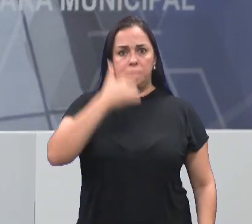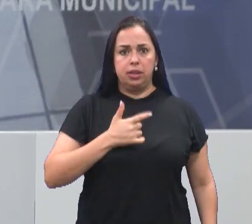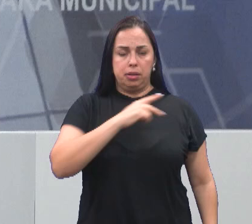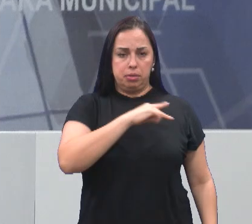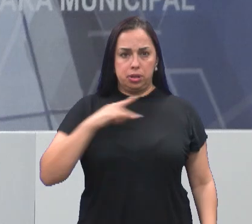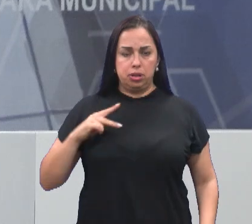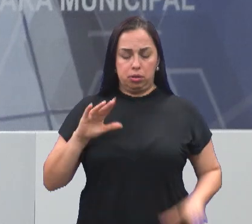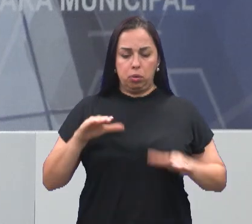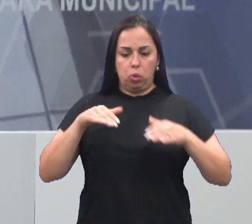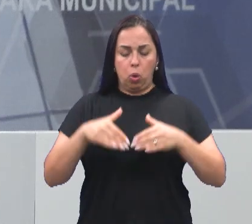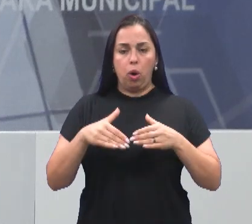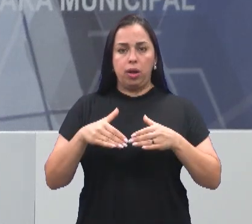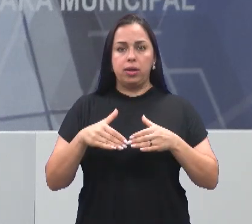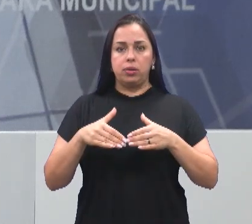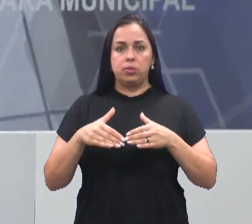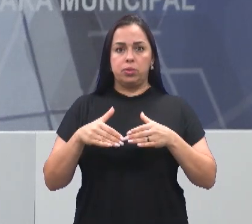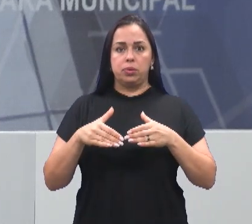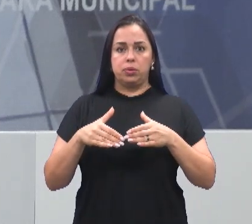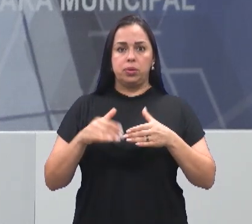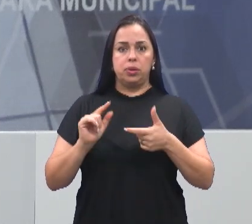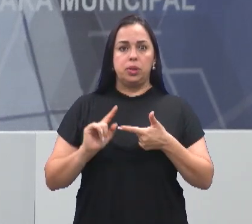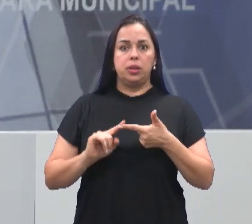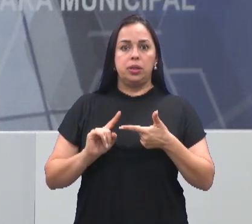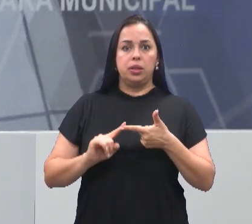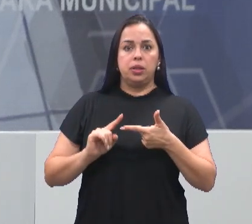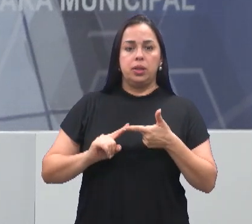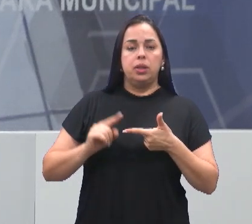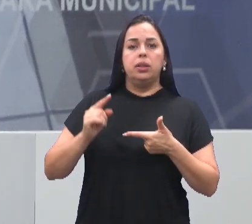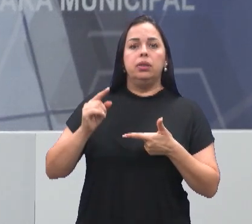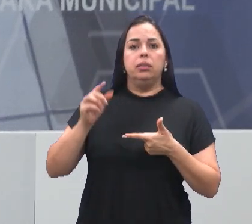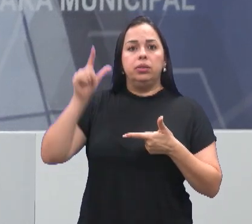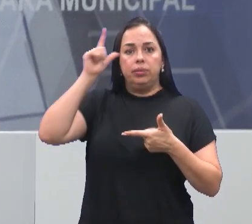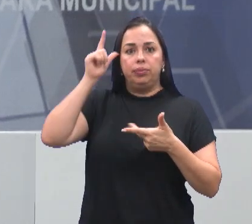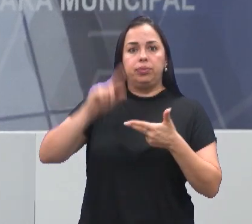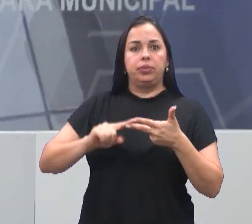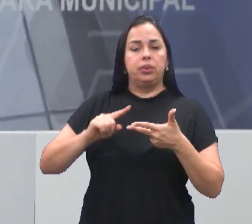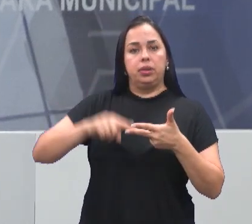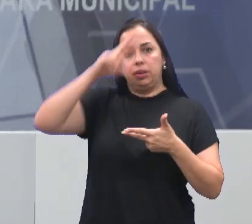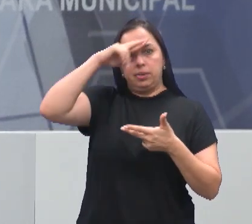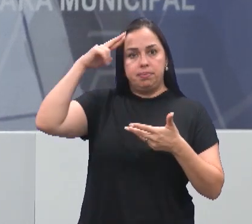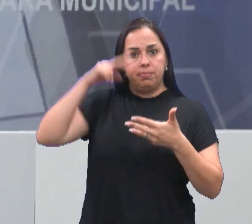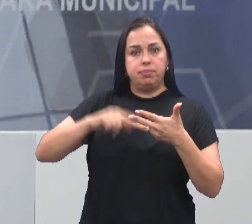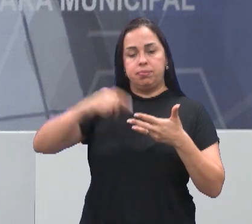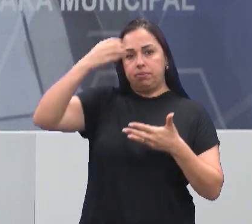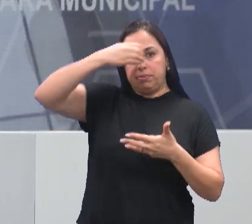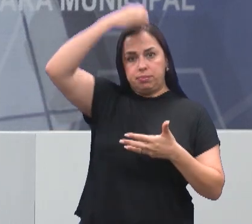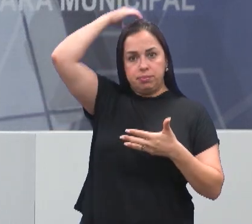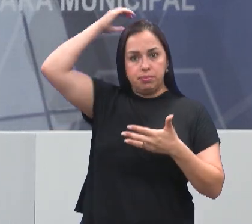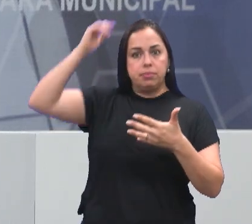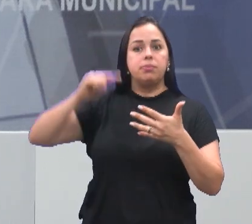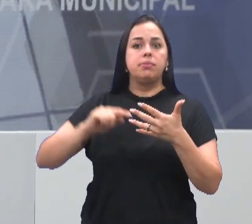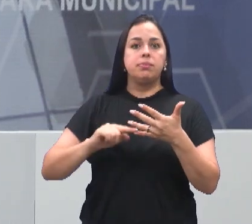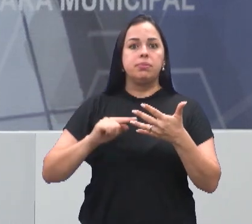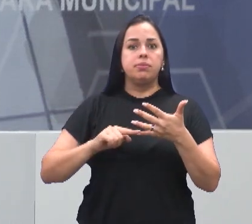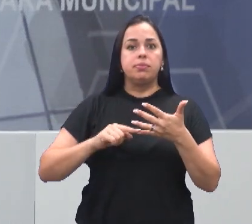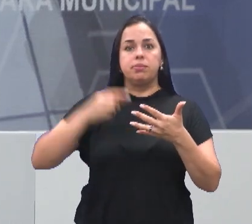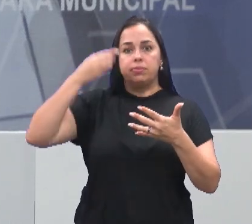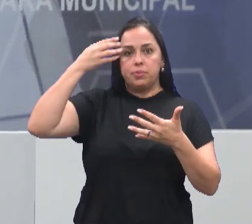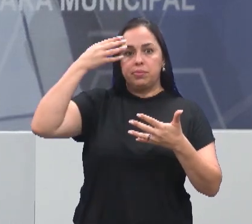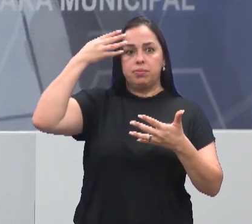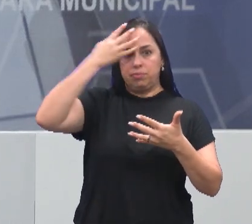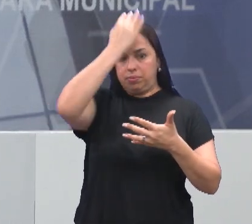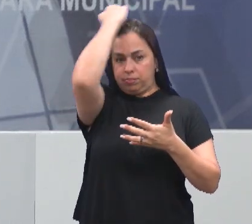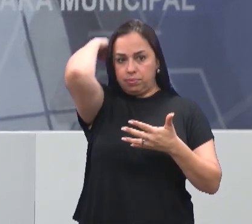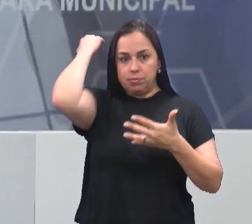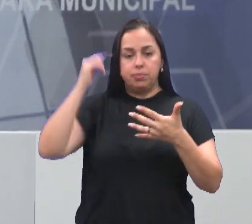da frente, o nosso vereador Lino Bispo, Roberto Chagas, o Carlos Abranches, o Carlos Apolinário, Juliana